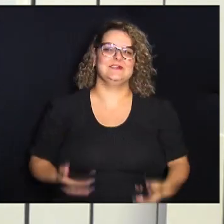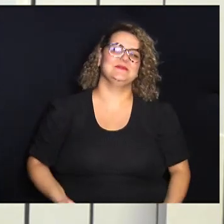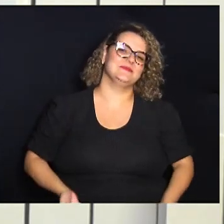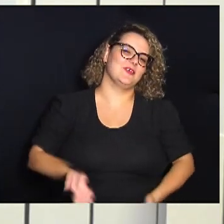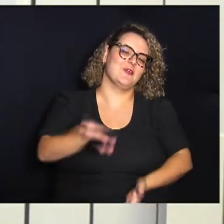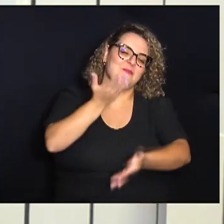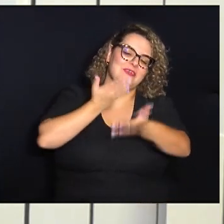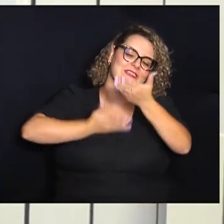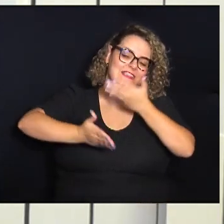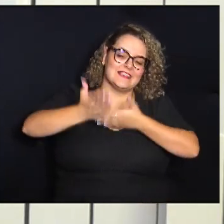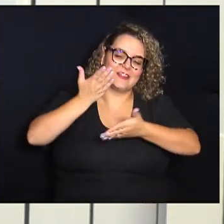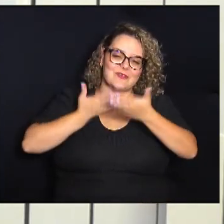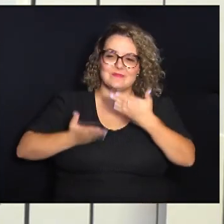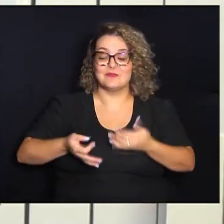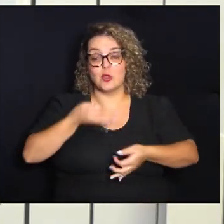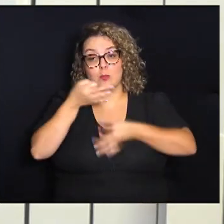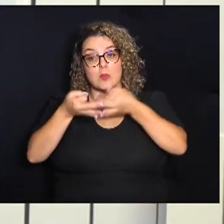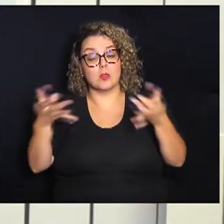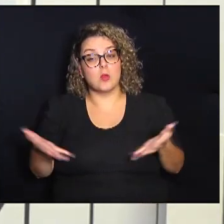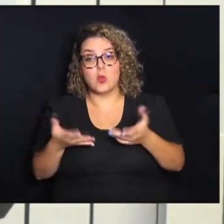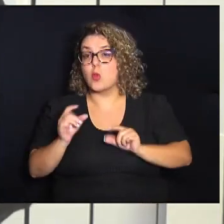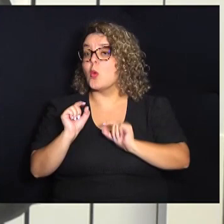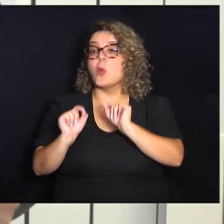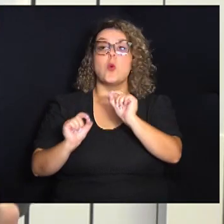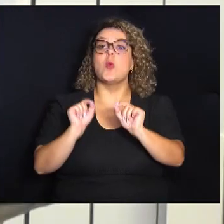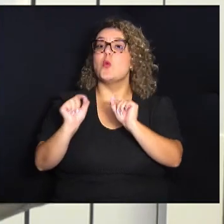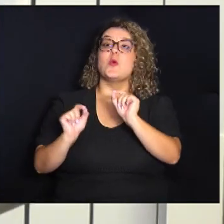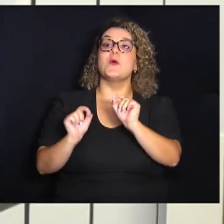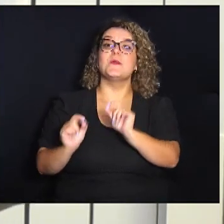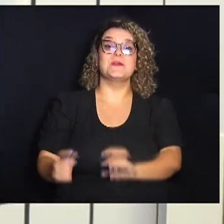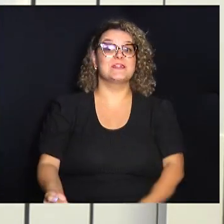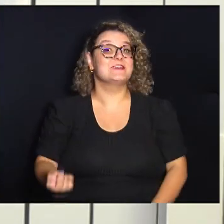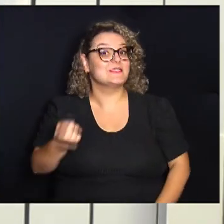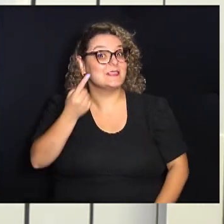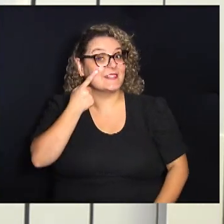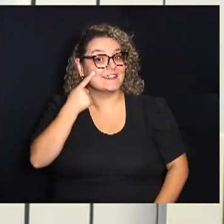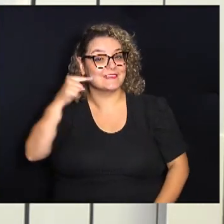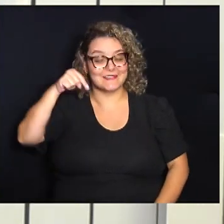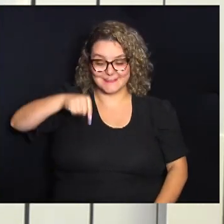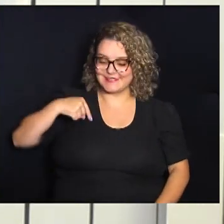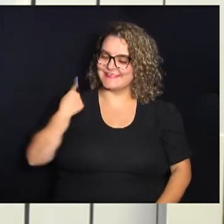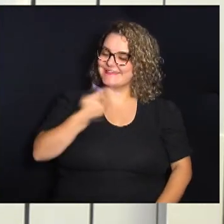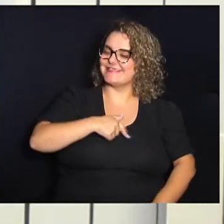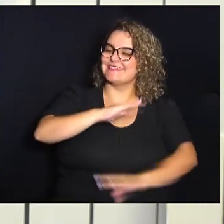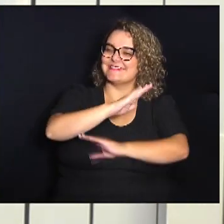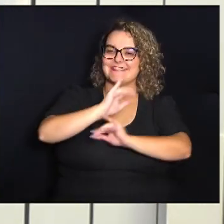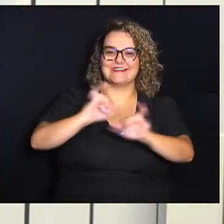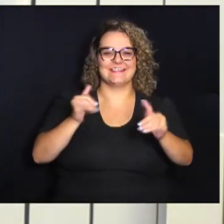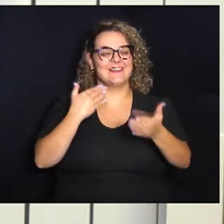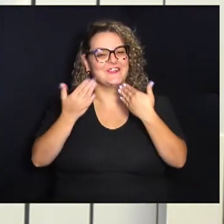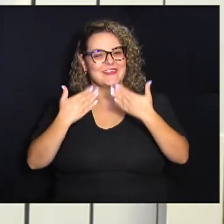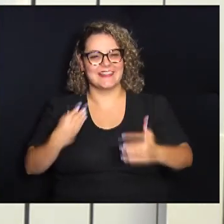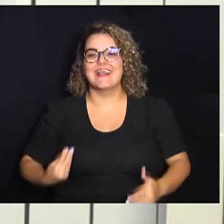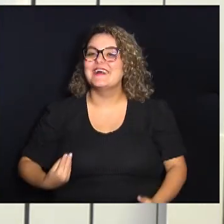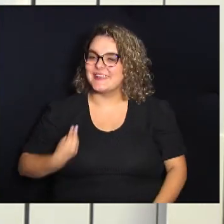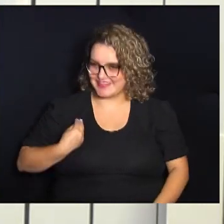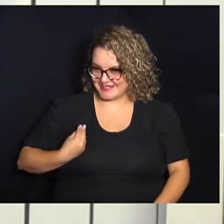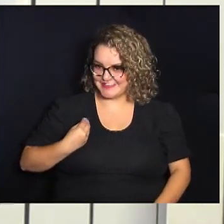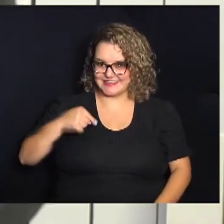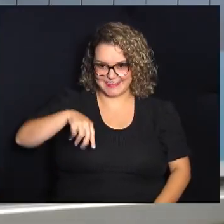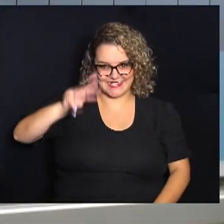enviar o seu elogio, uma crítica construtiva, o que você quer assistir aqui no nosso telejornal, que a gente conversa ao